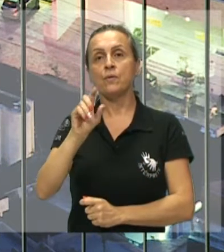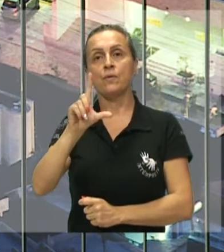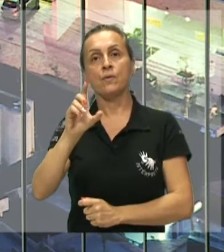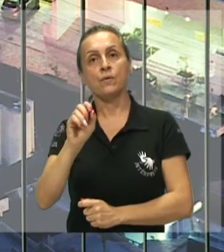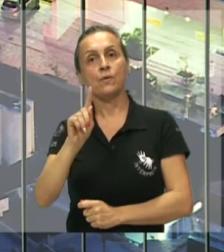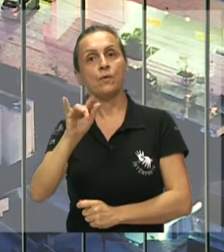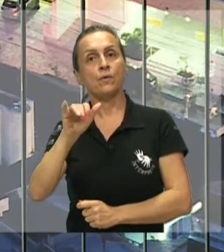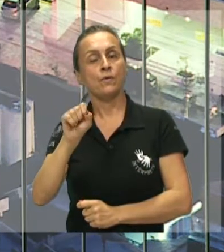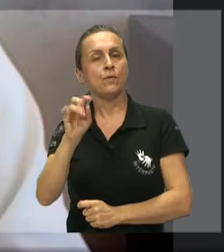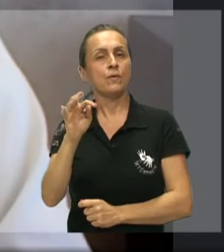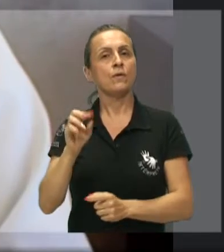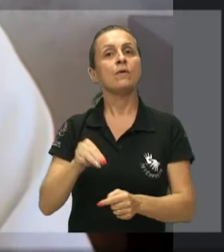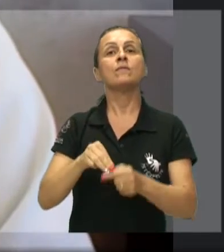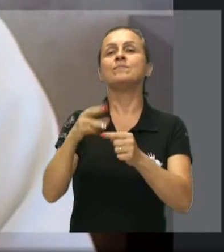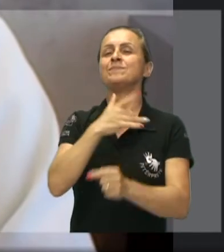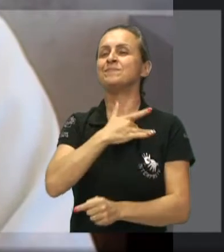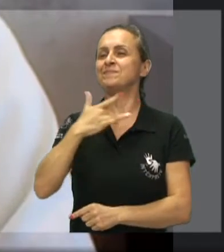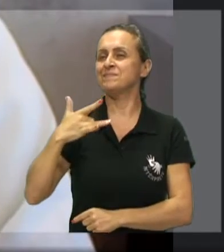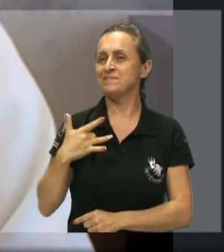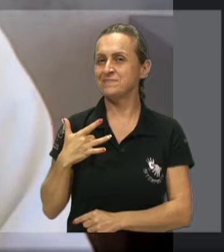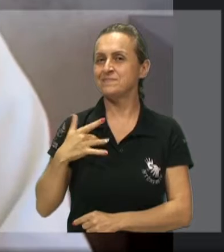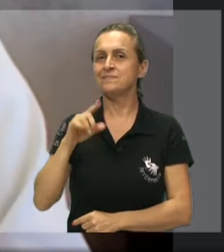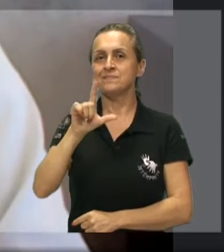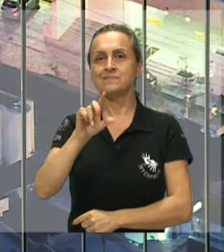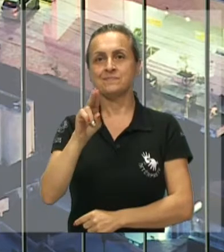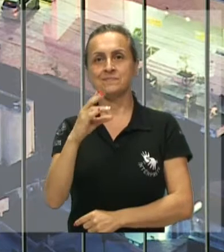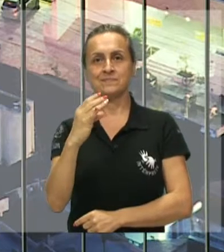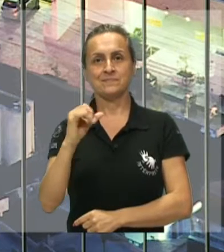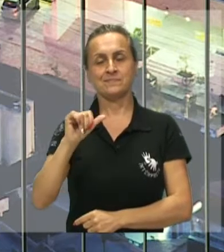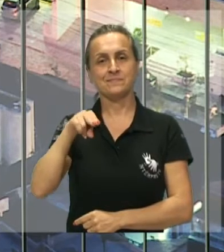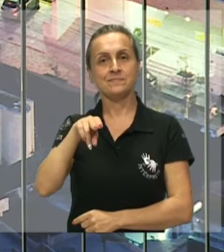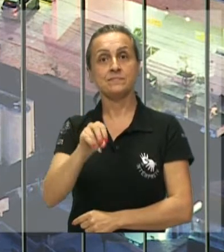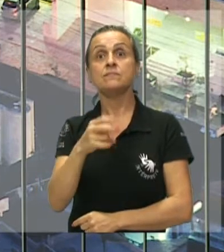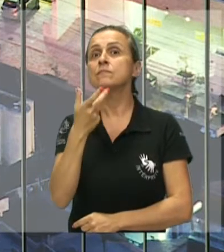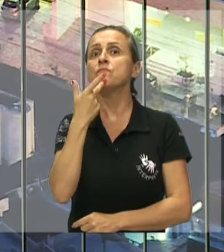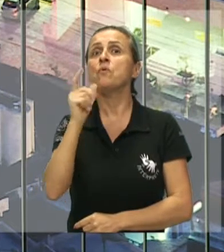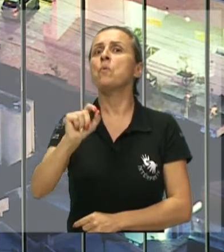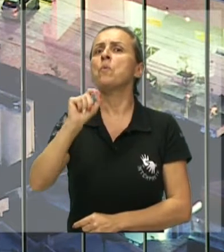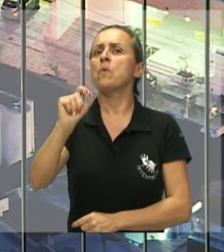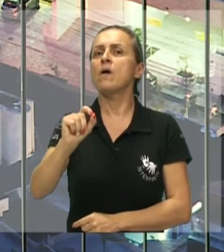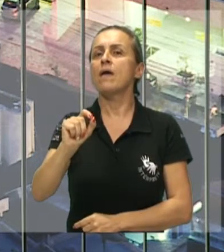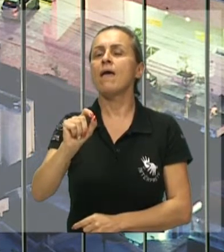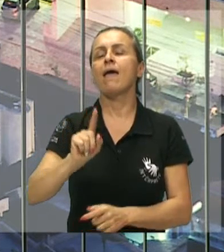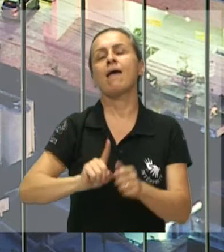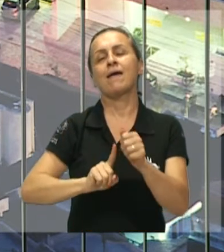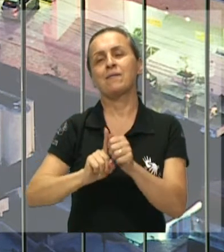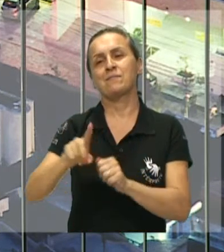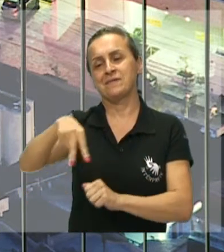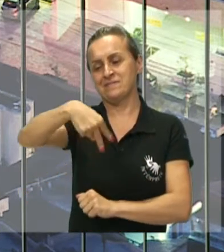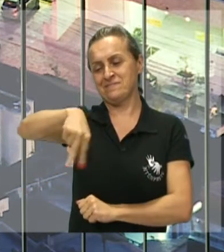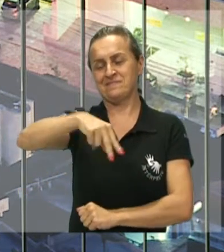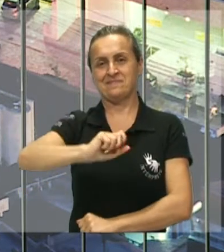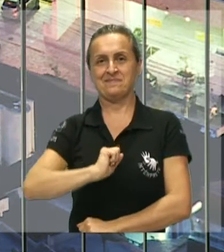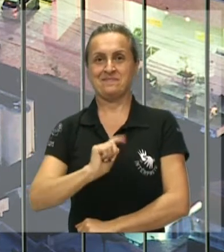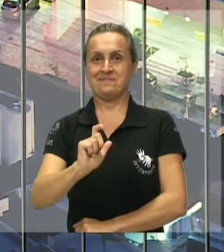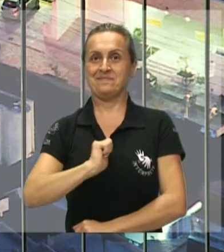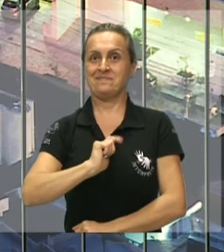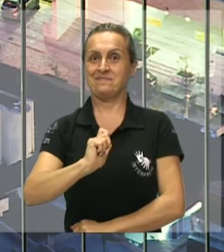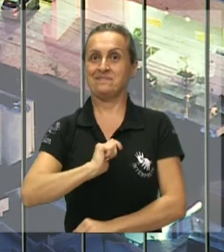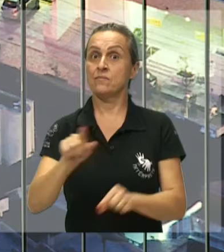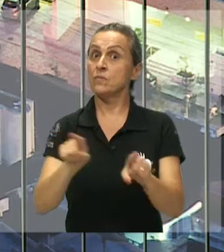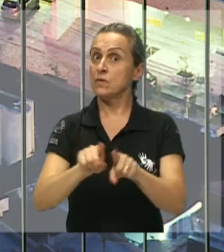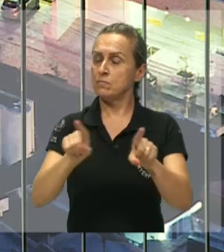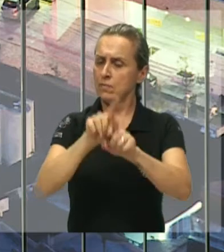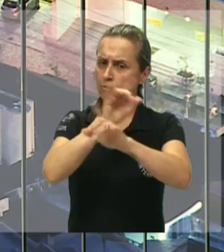Saúde, Luciano Zunino. Nós estamos falando a respeito do Novembro Azul e também das campanhas de prevenção e